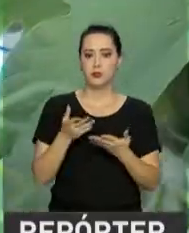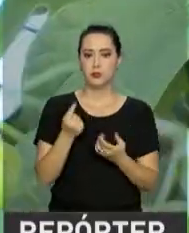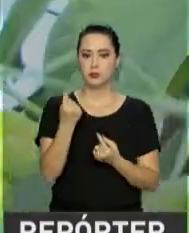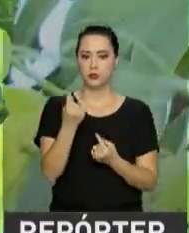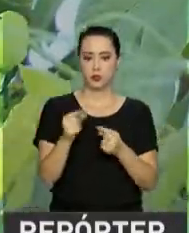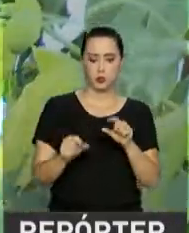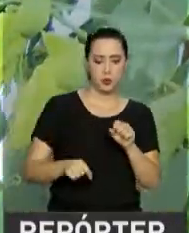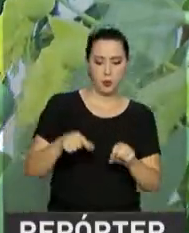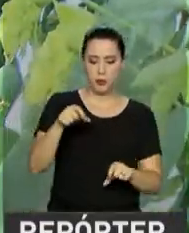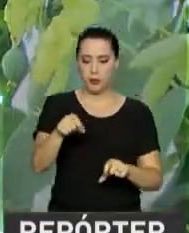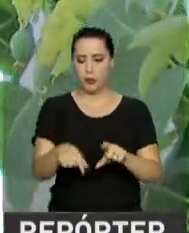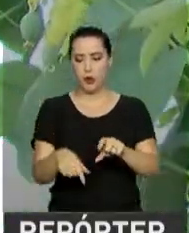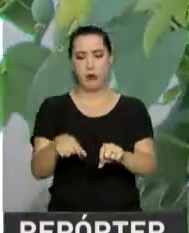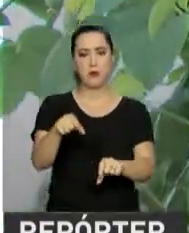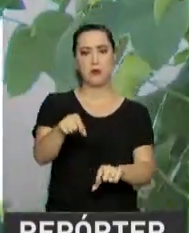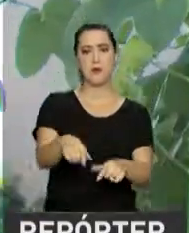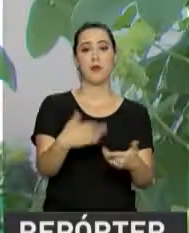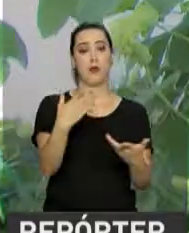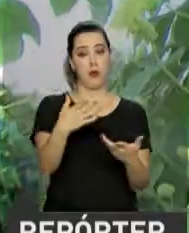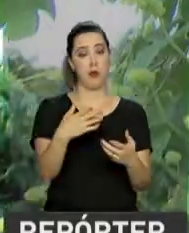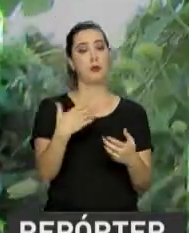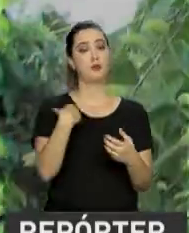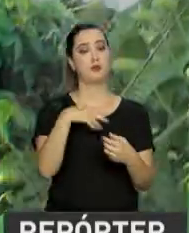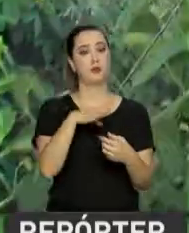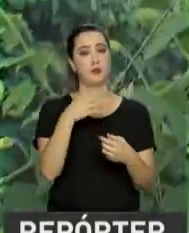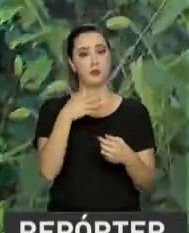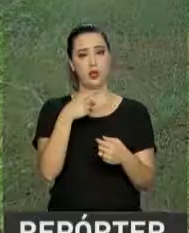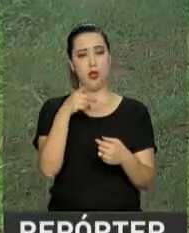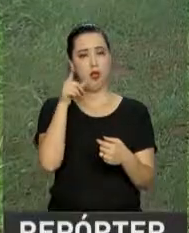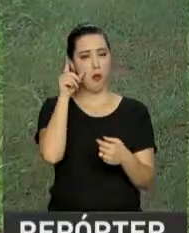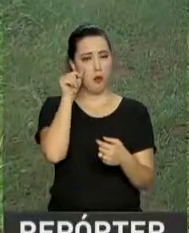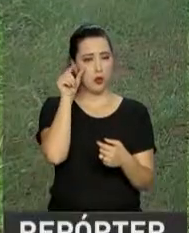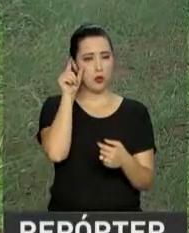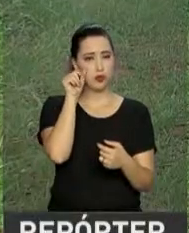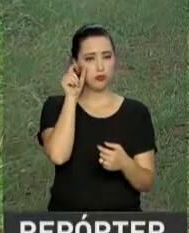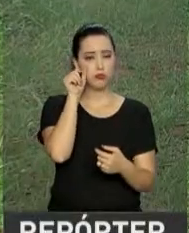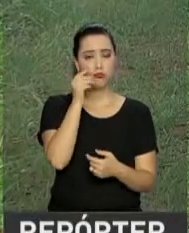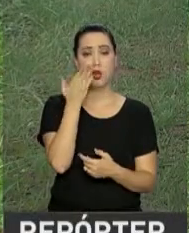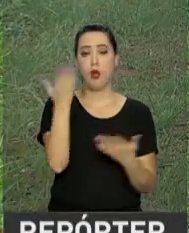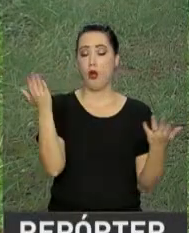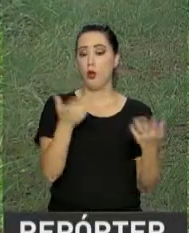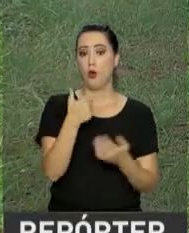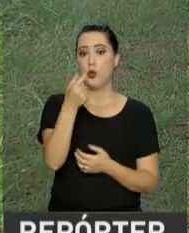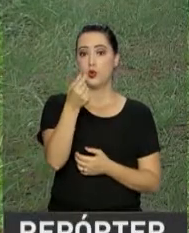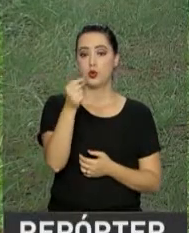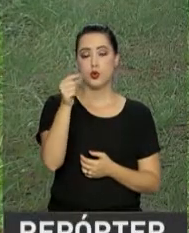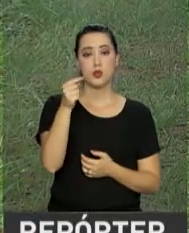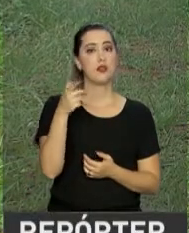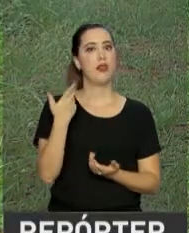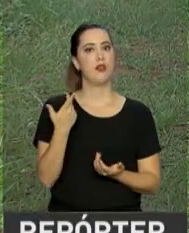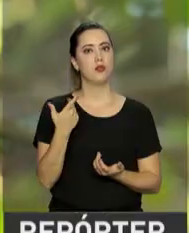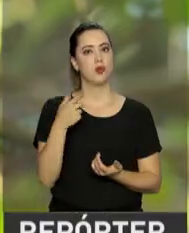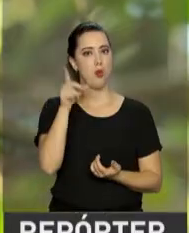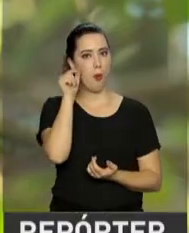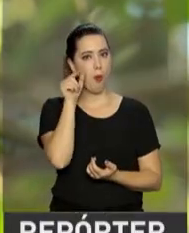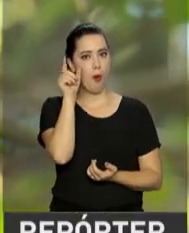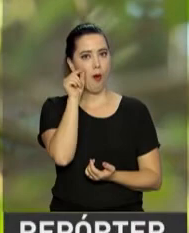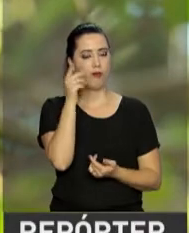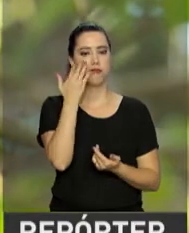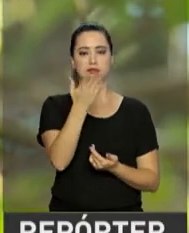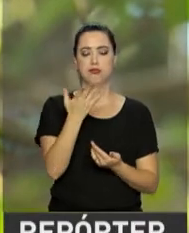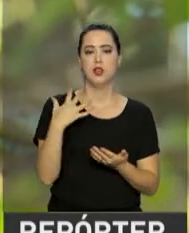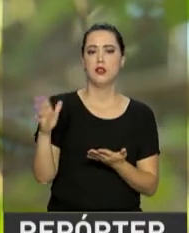algumas mudas do maracujá pérola do cerrado da embrapa hoje tem 200 pés da fruta plantados cole